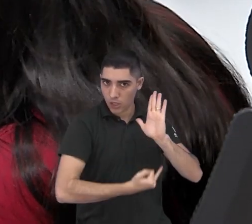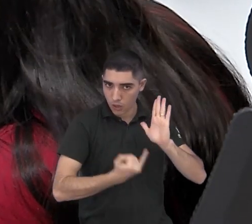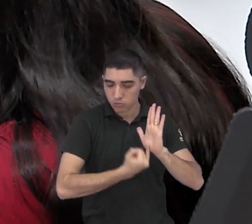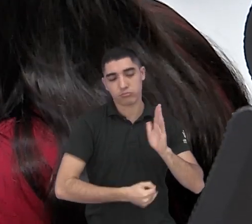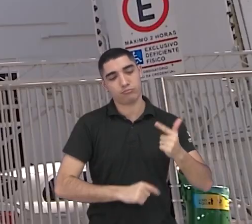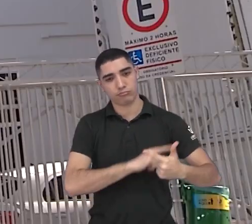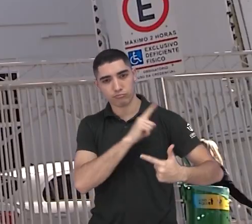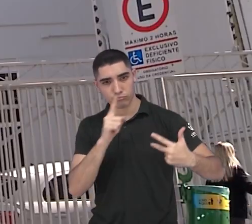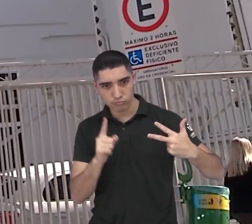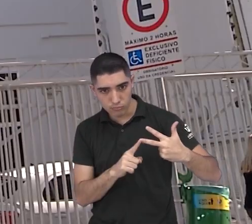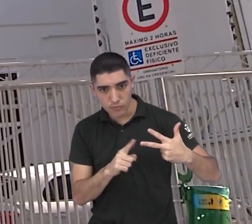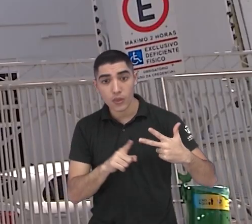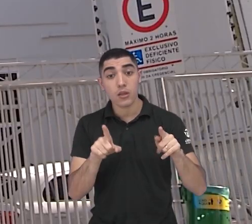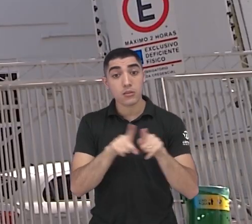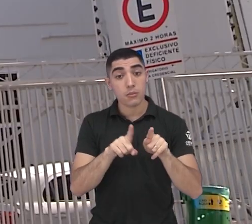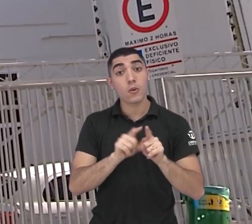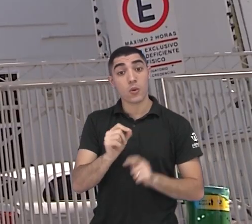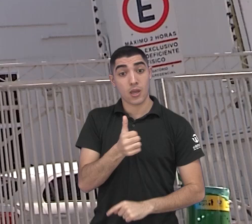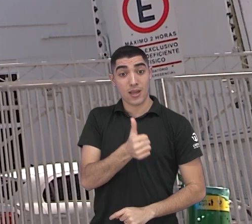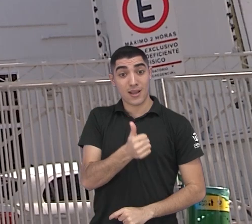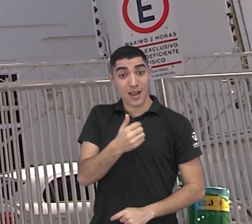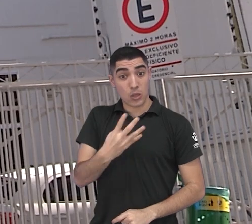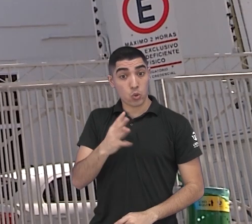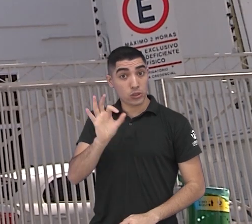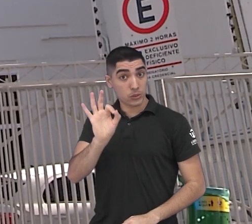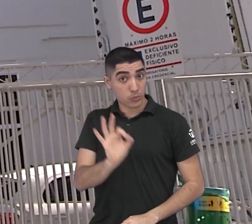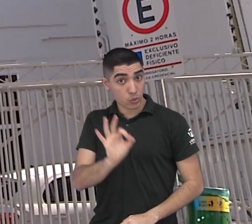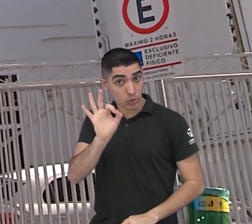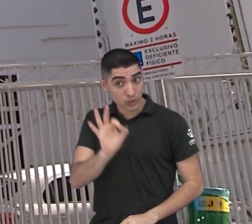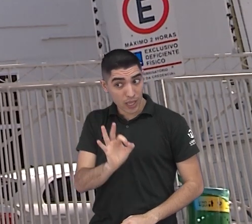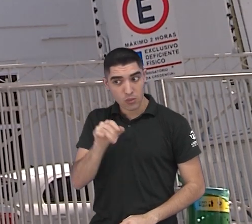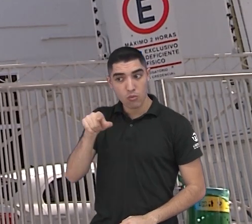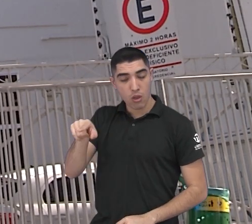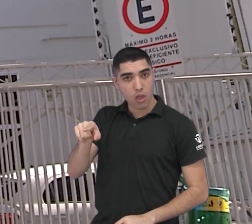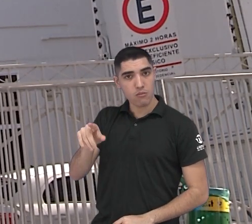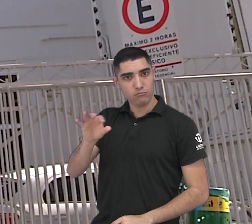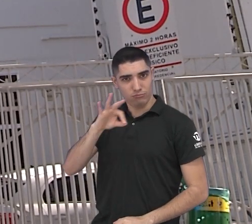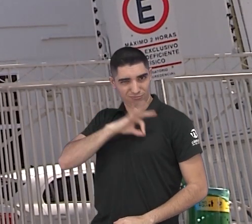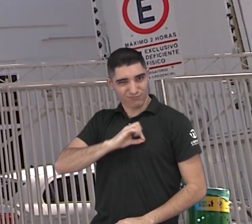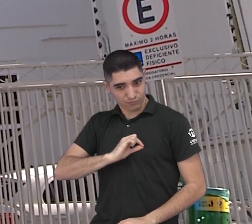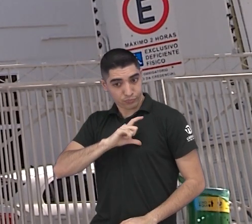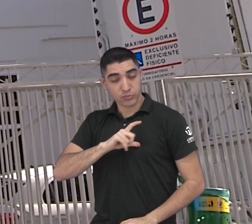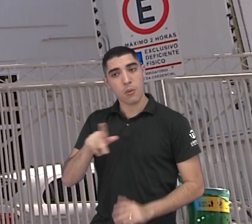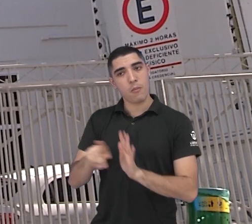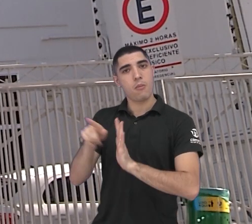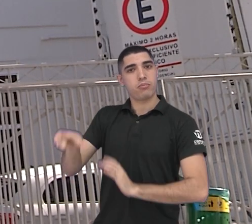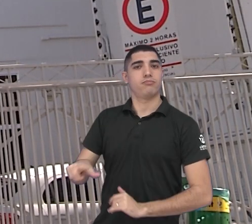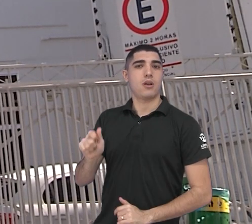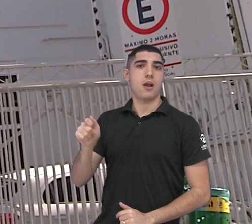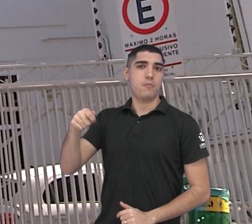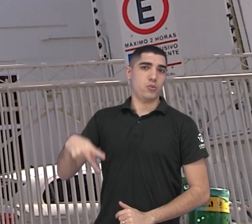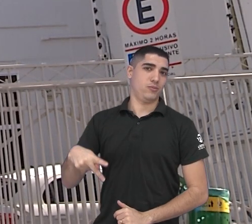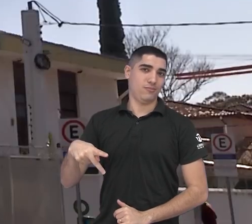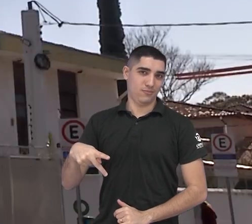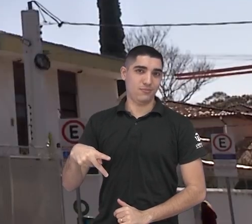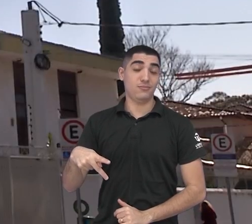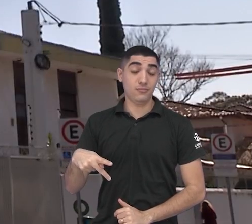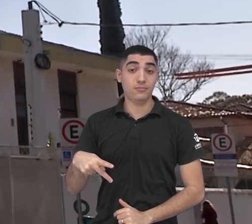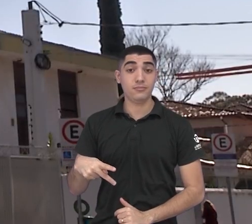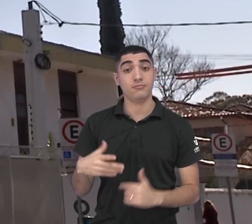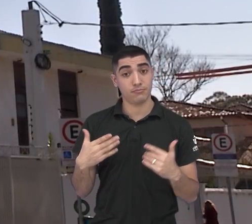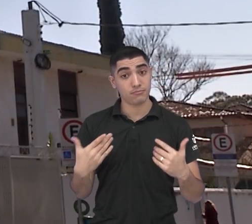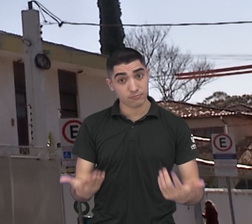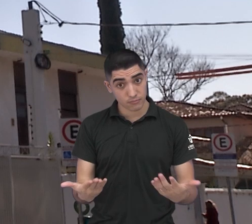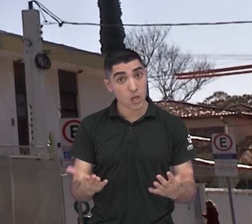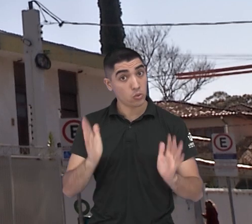inflação e a revogação do confisco de 14% no valor da aposentadoria dos servidores,